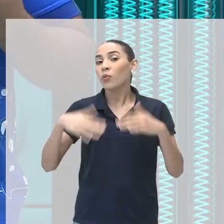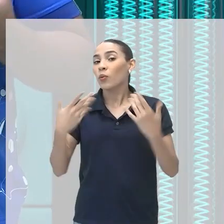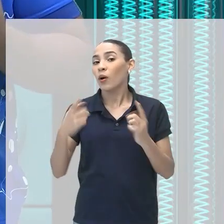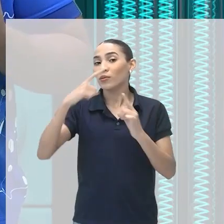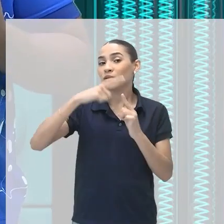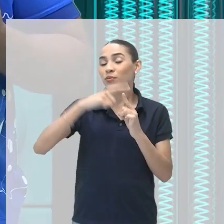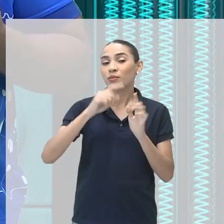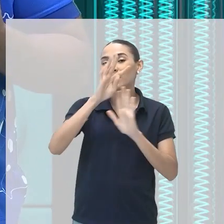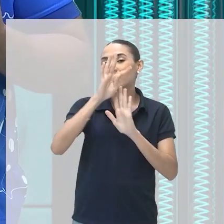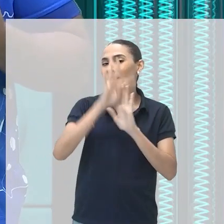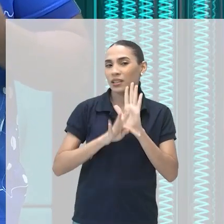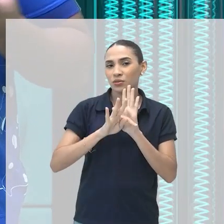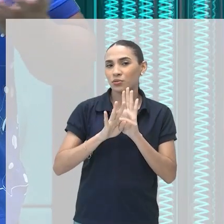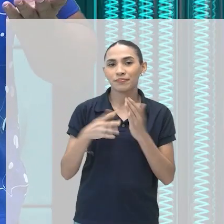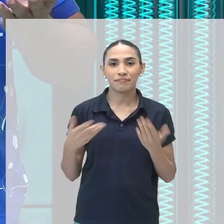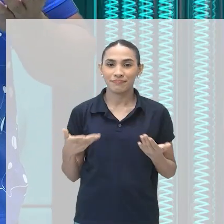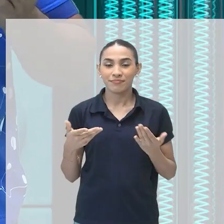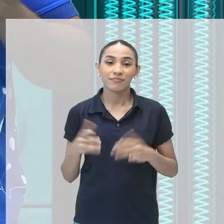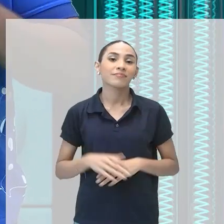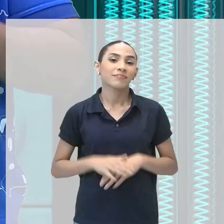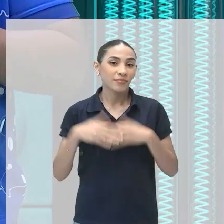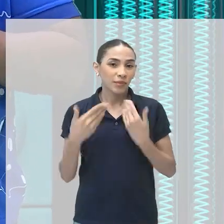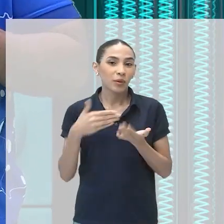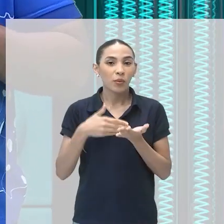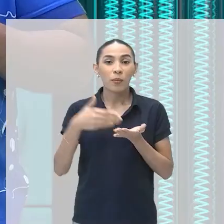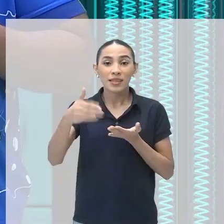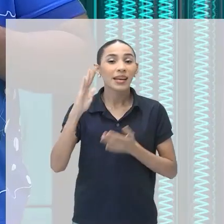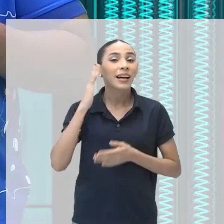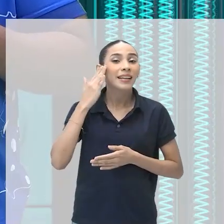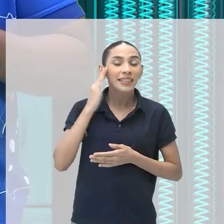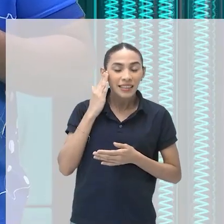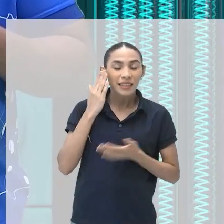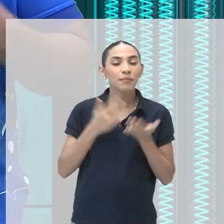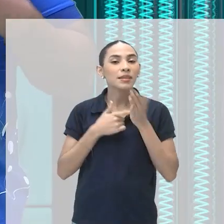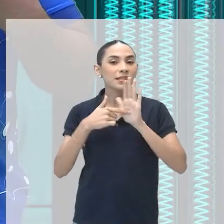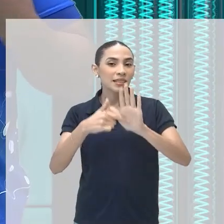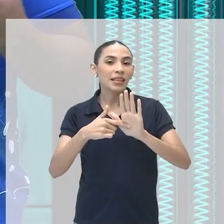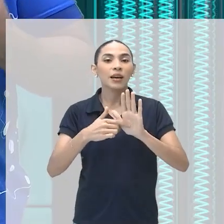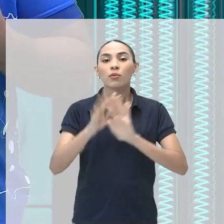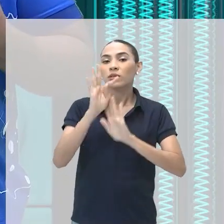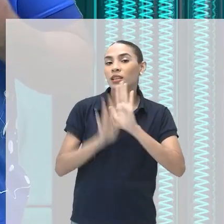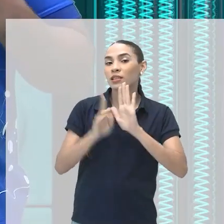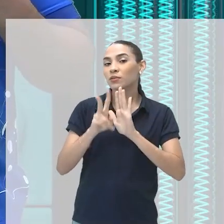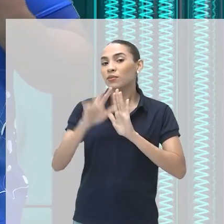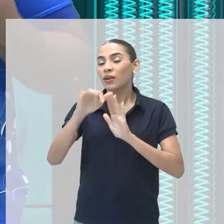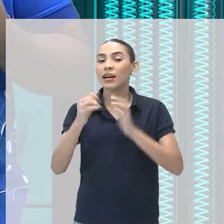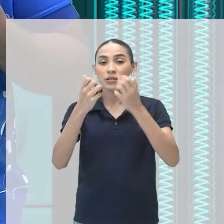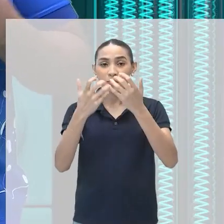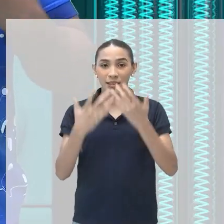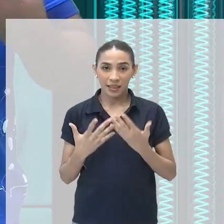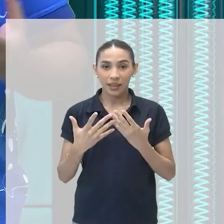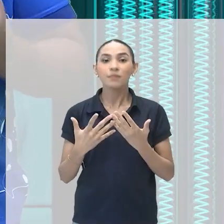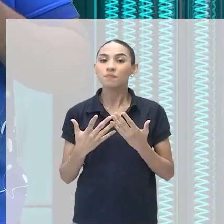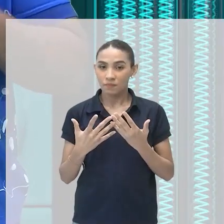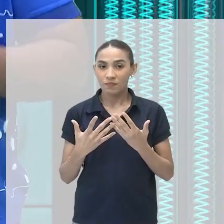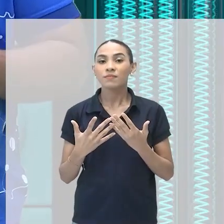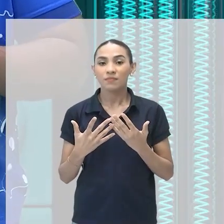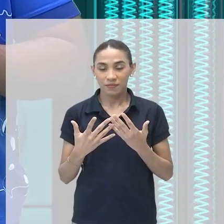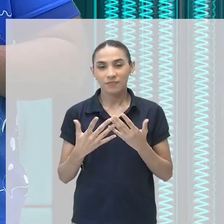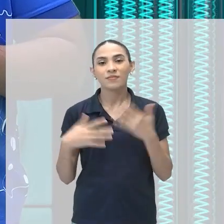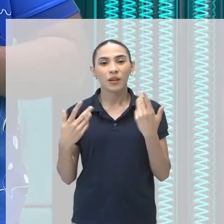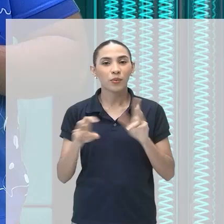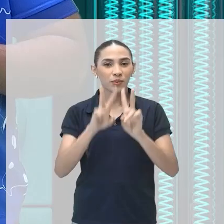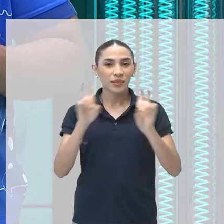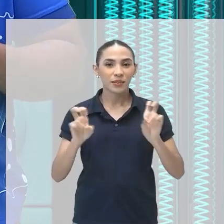de texto é esse? Para que nós possamos compreender, claro que eu trouxe um texto que vai falar um pouquinho, vai abordar sobre